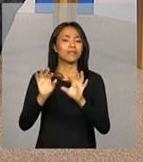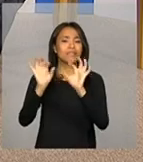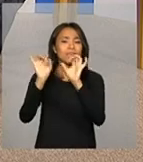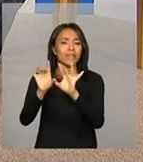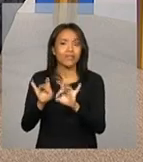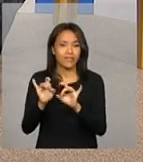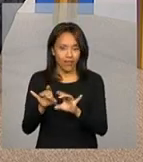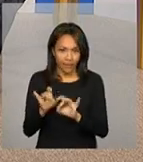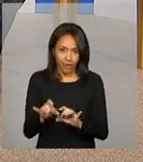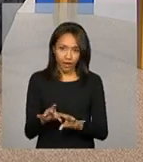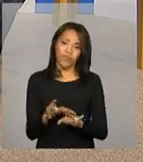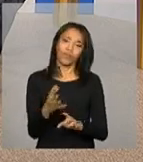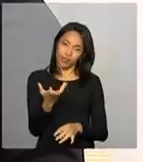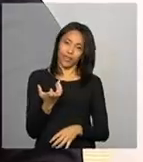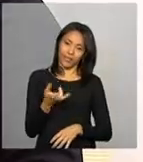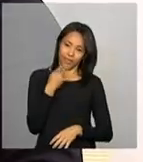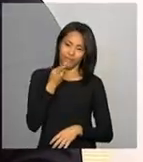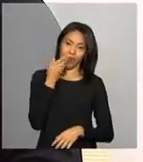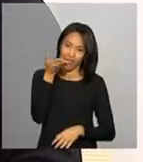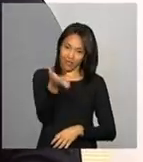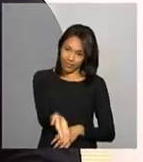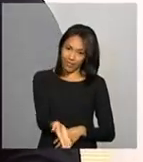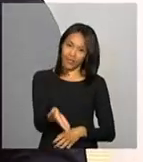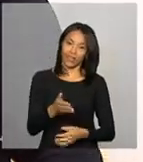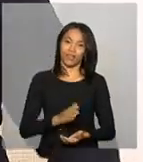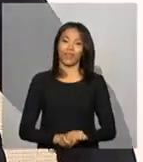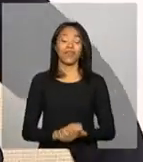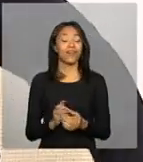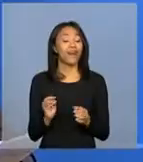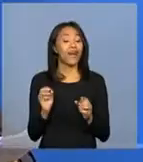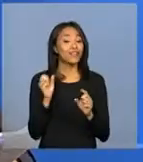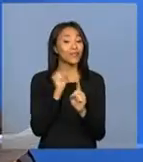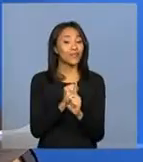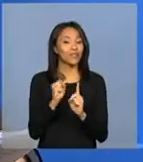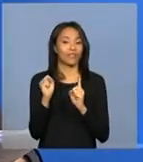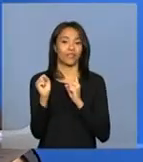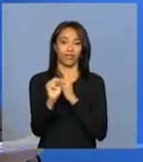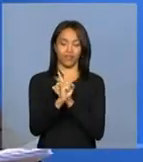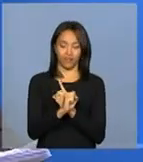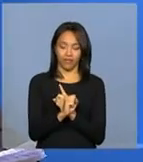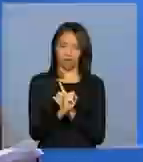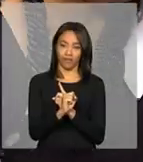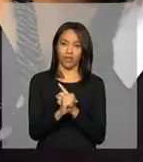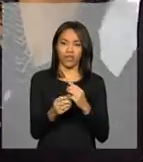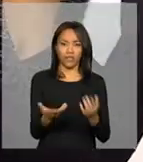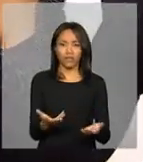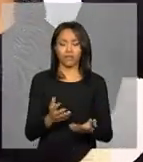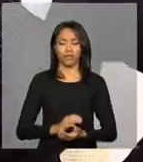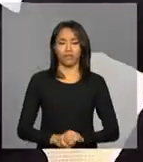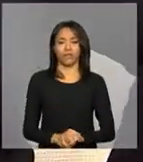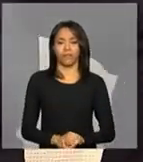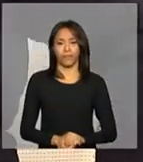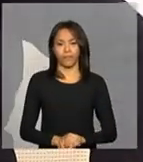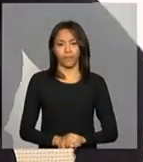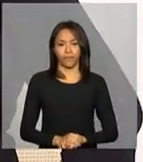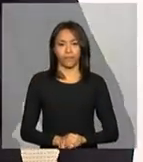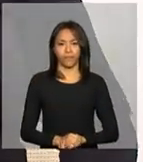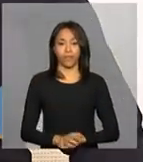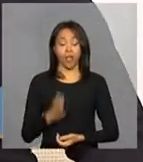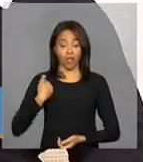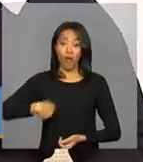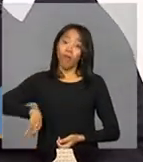grande se você me permitir agora social especial razão Então veja só o